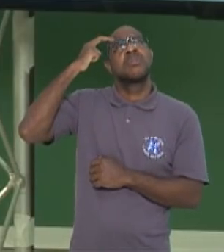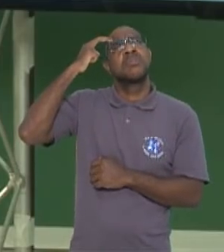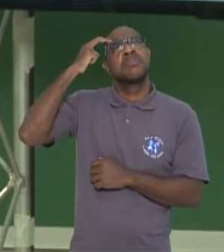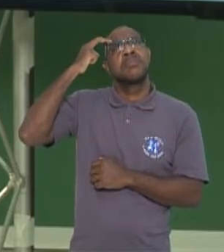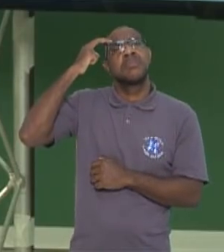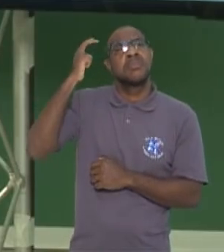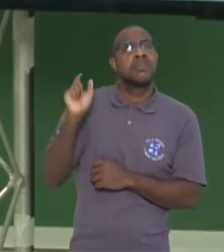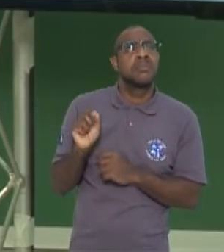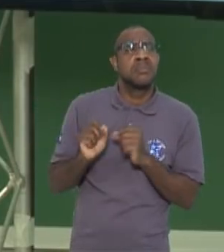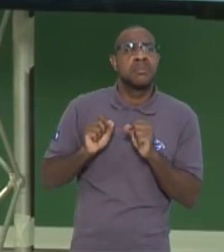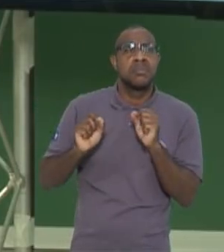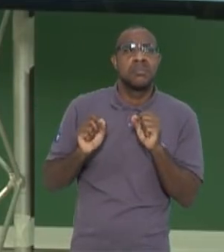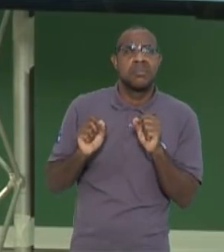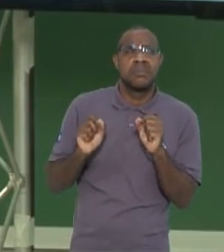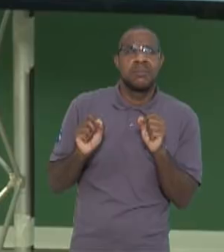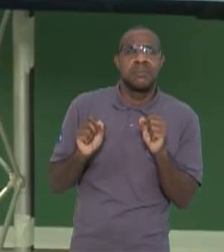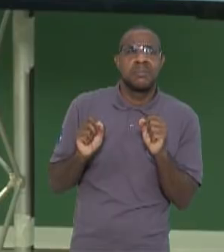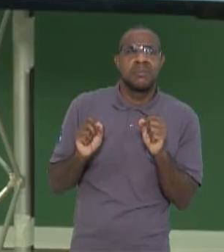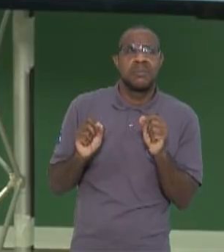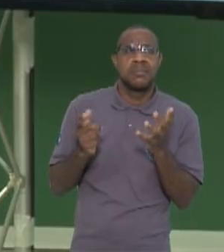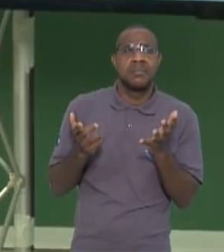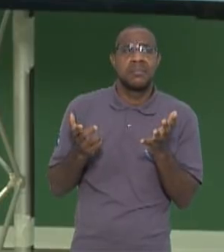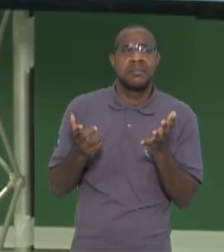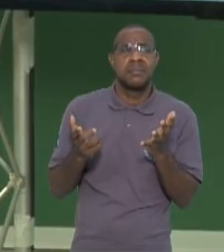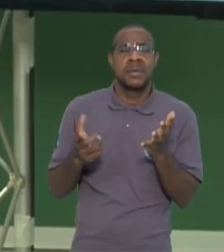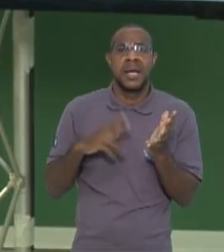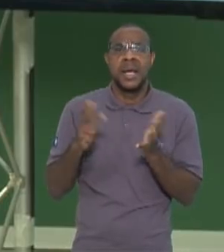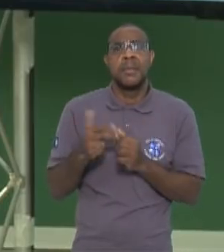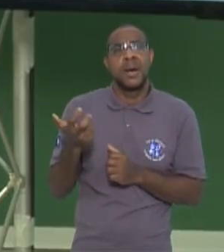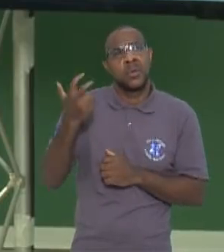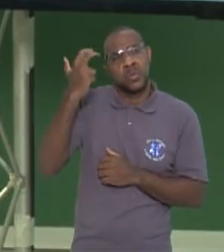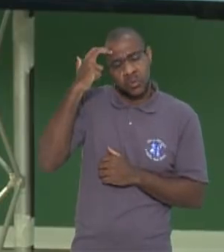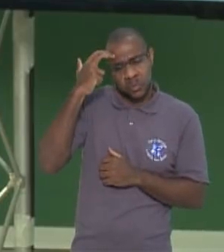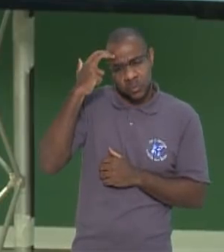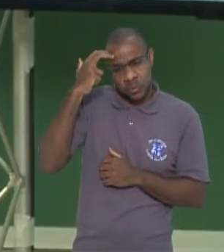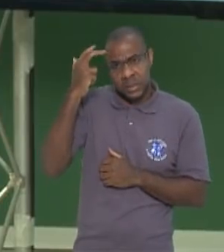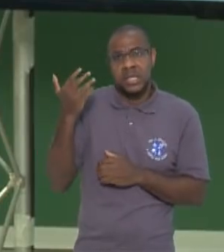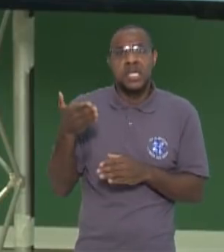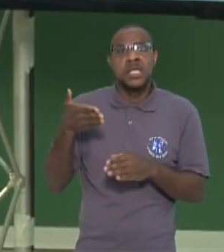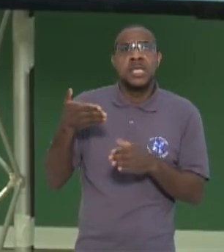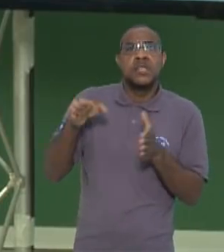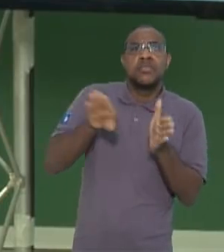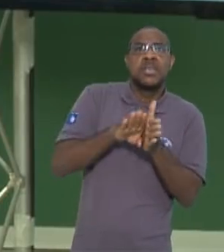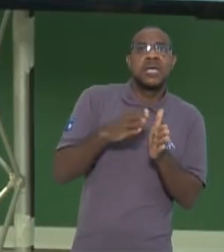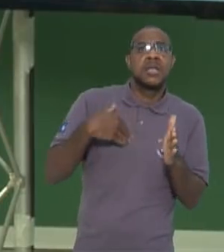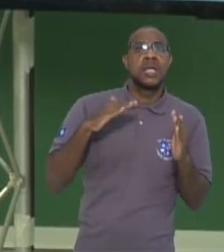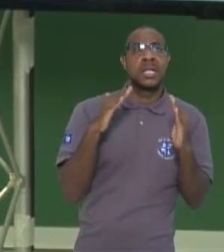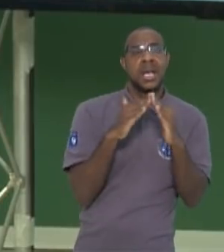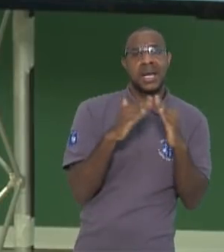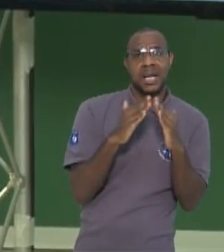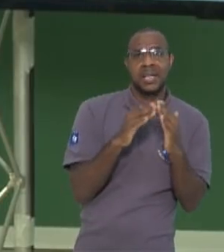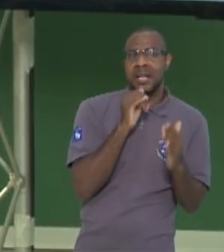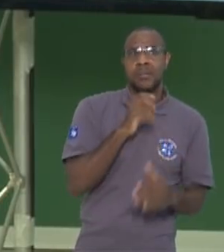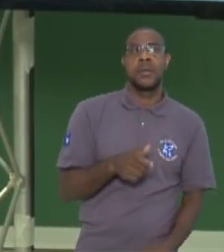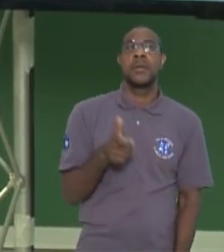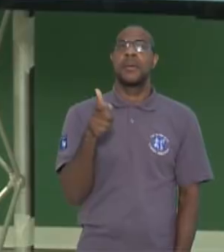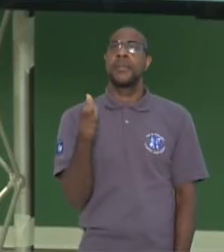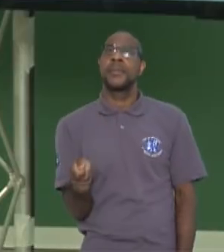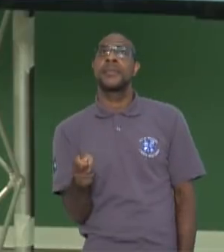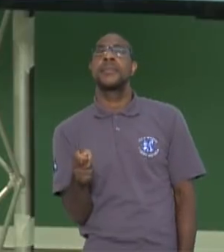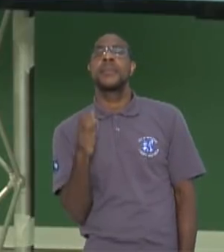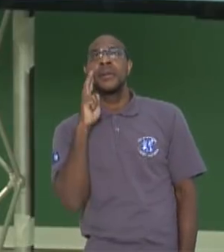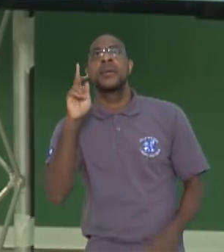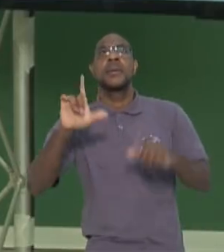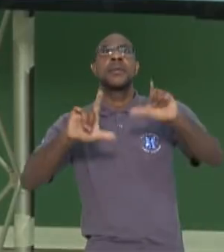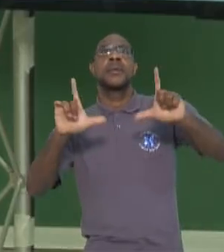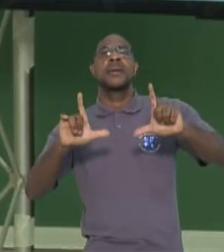lida com um amplo público. Então, é aquela cultura que chega às nossas casas mais fácil, quando a gente liga, a televisão já está aparecendo. Então, isso